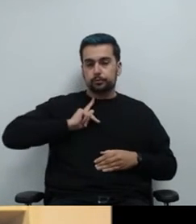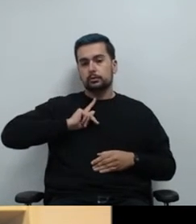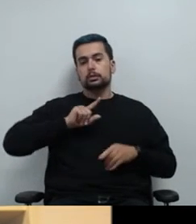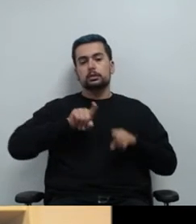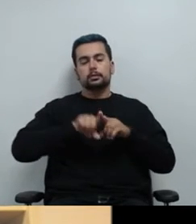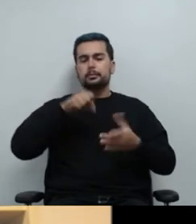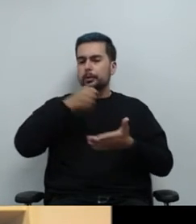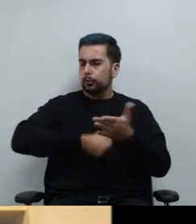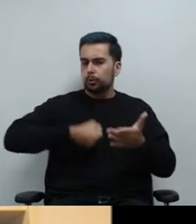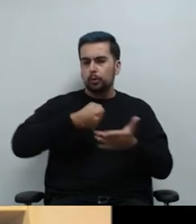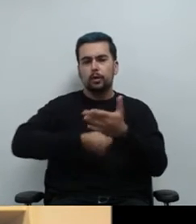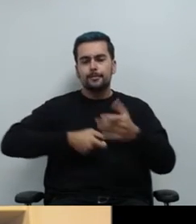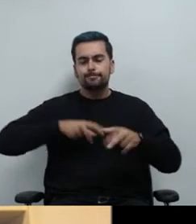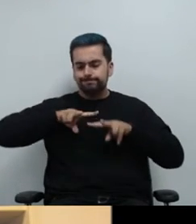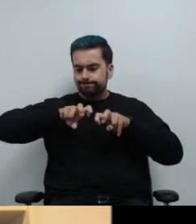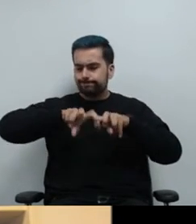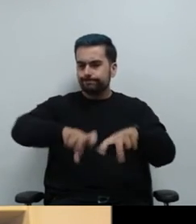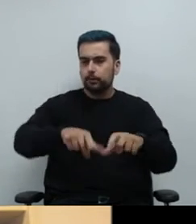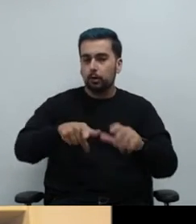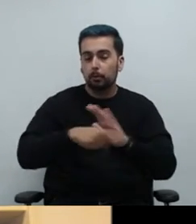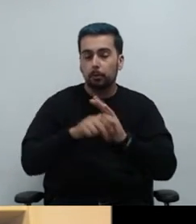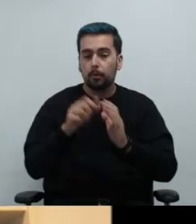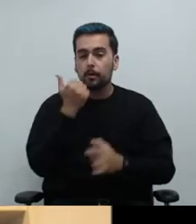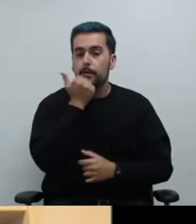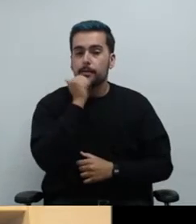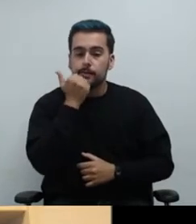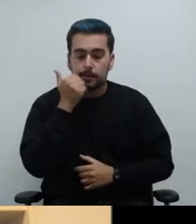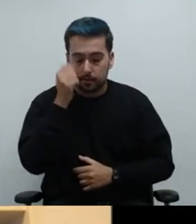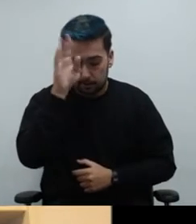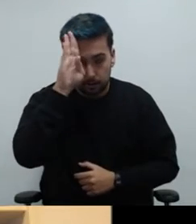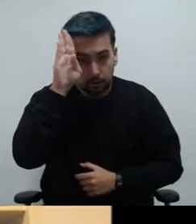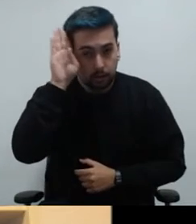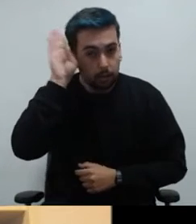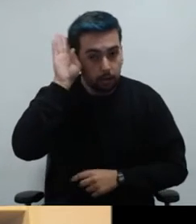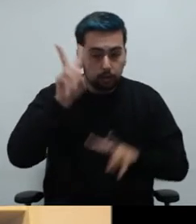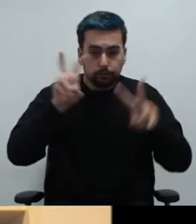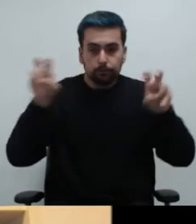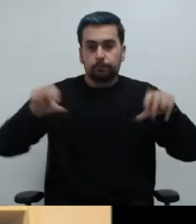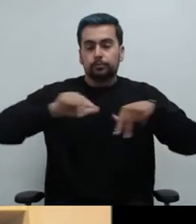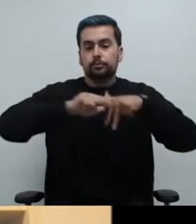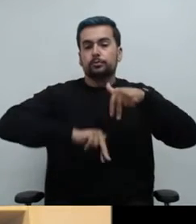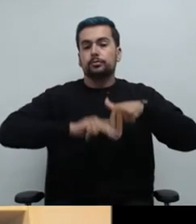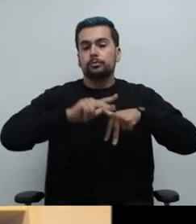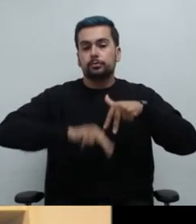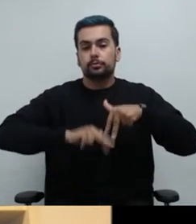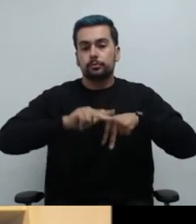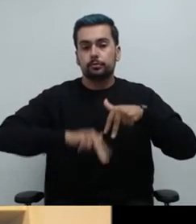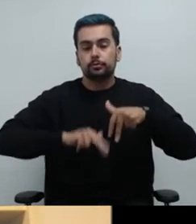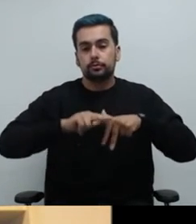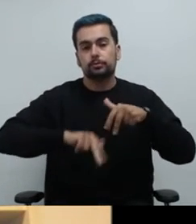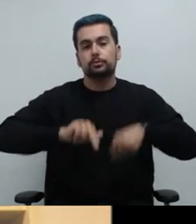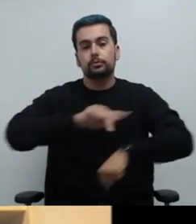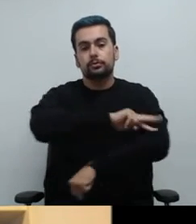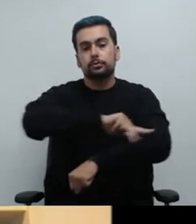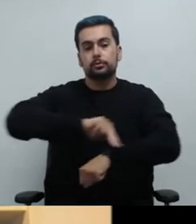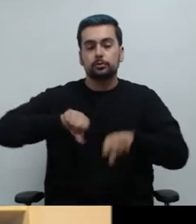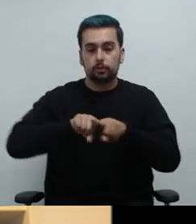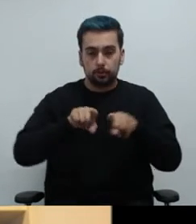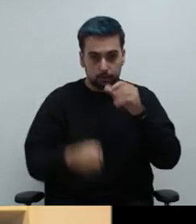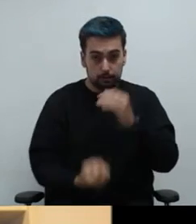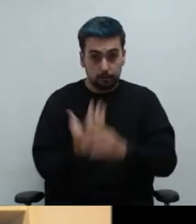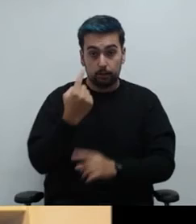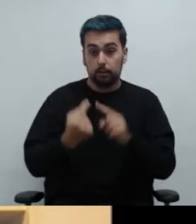da militância e pesquisas acadêmicas nas áreas de gênero e raça. O Fórum Justiça, ele foi criado